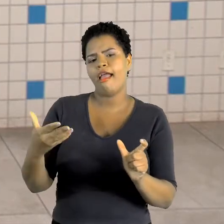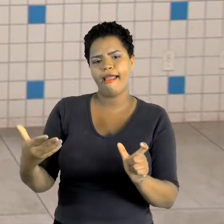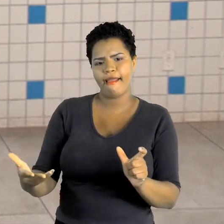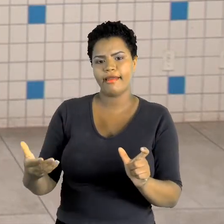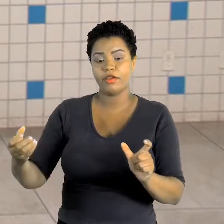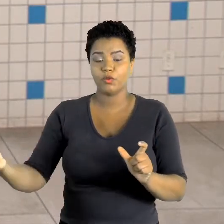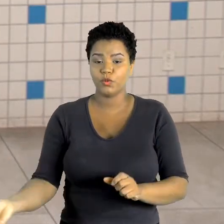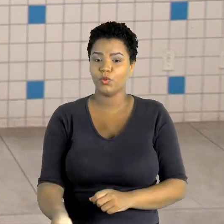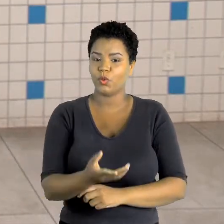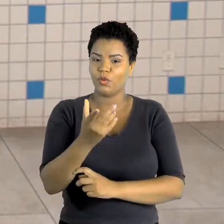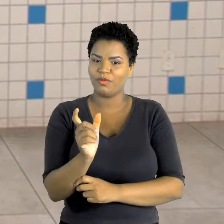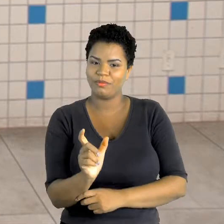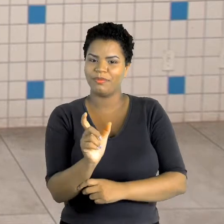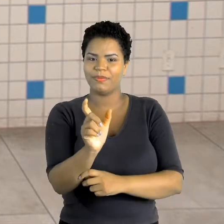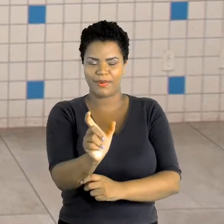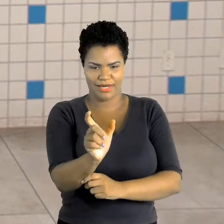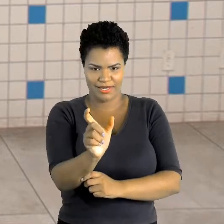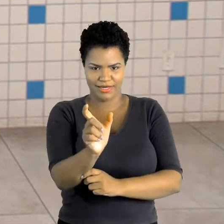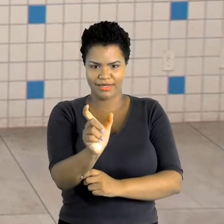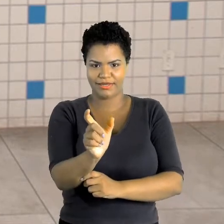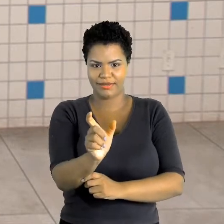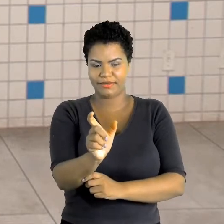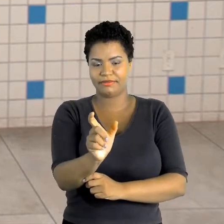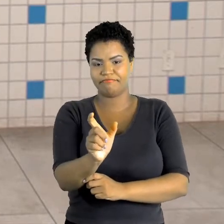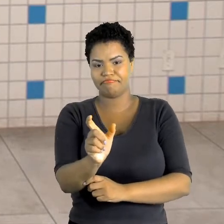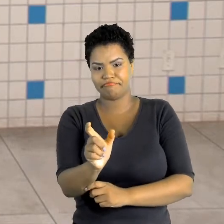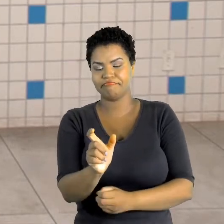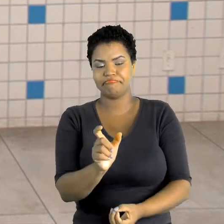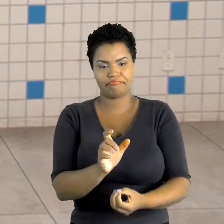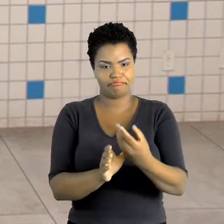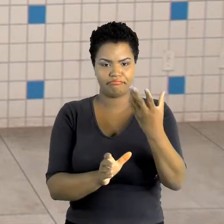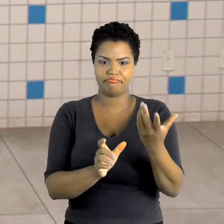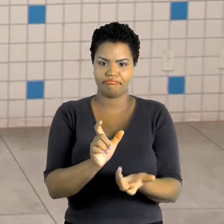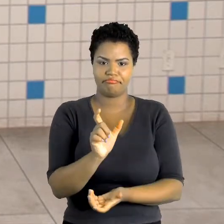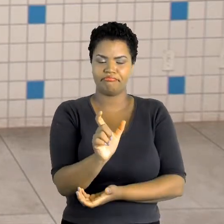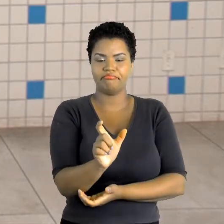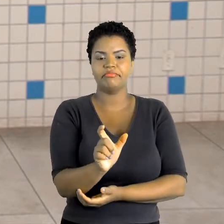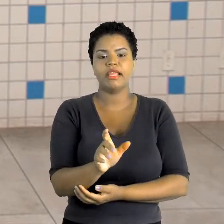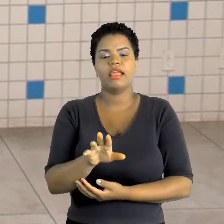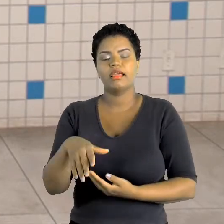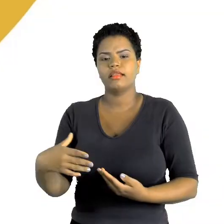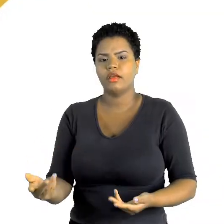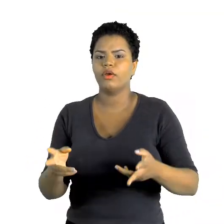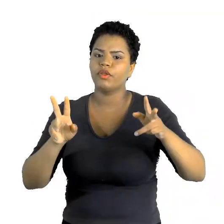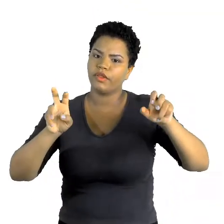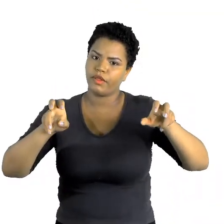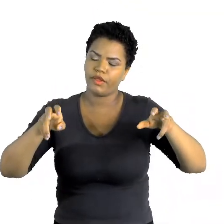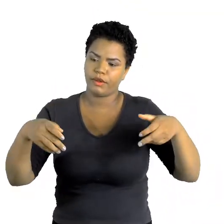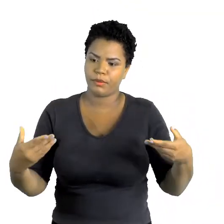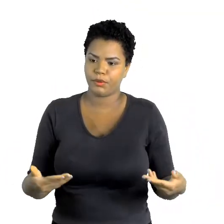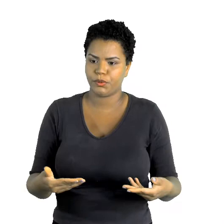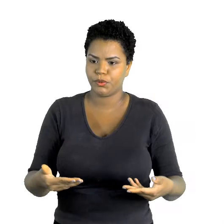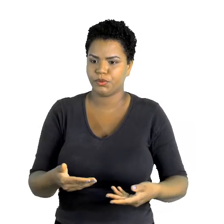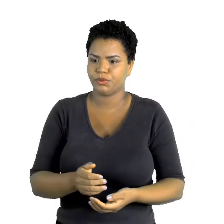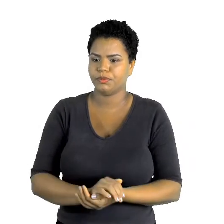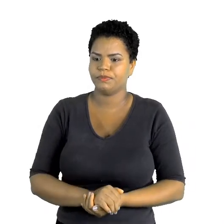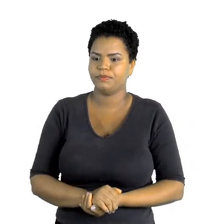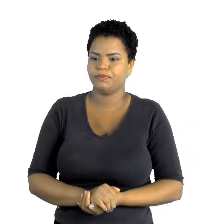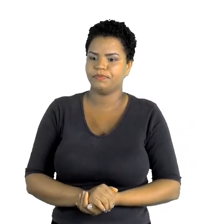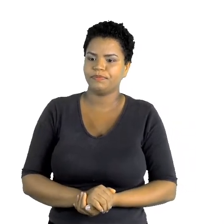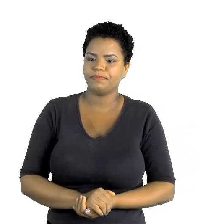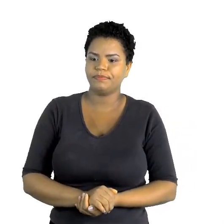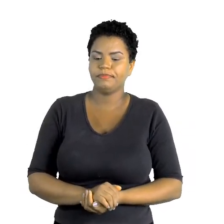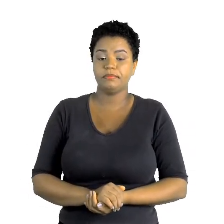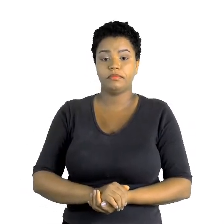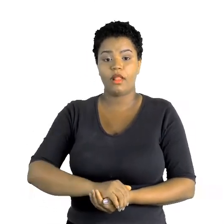nova estrutura e formar aí uma outra palavra. Esse, portanto, o nosso assunto bem simples. Aqui nós temos um